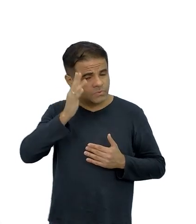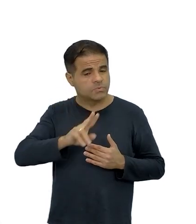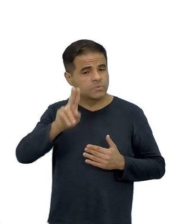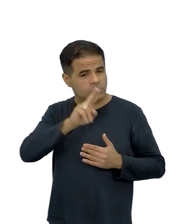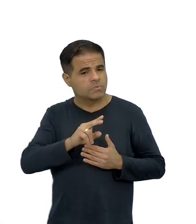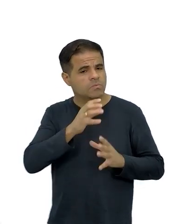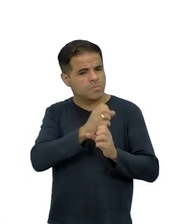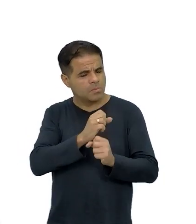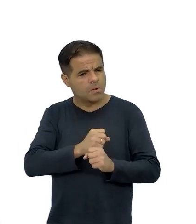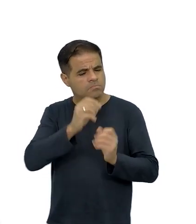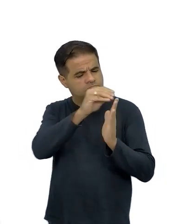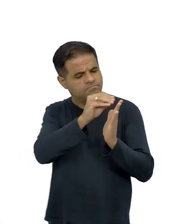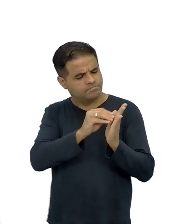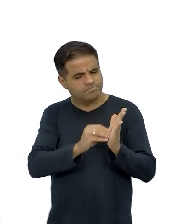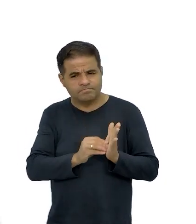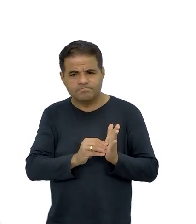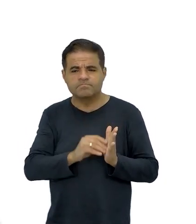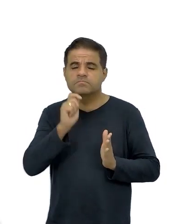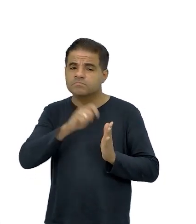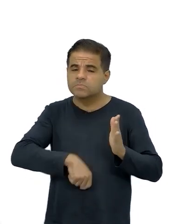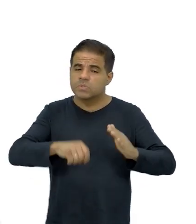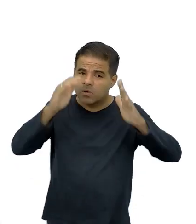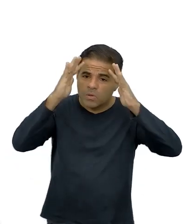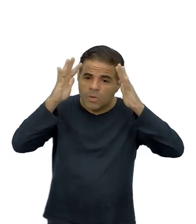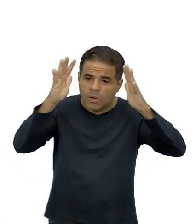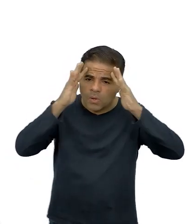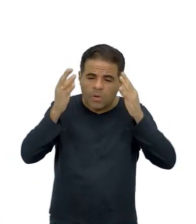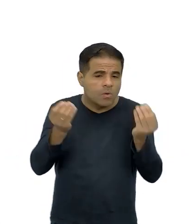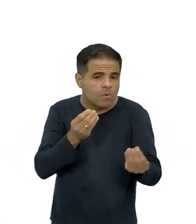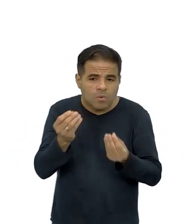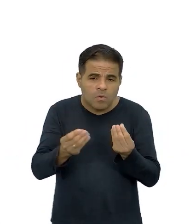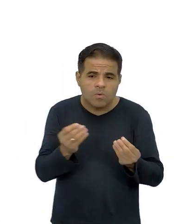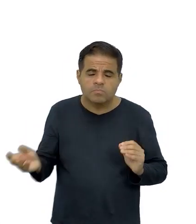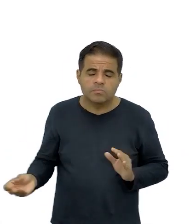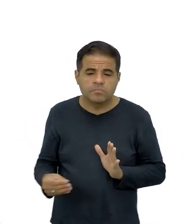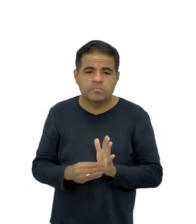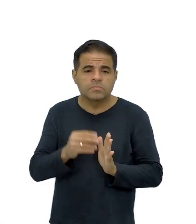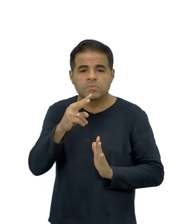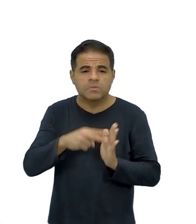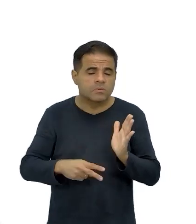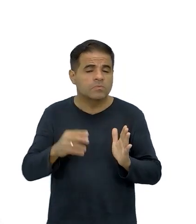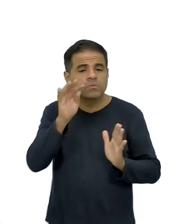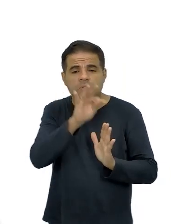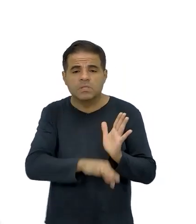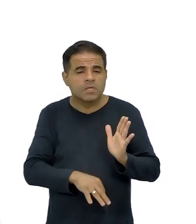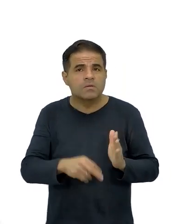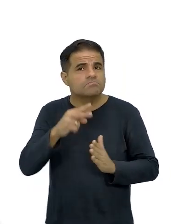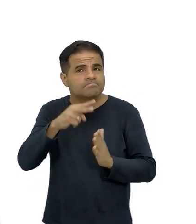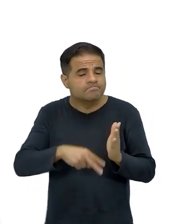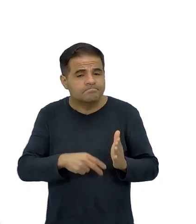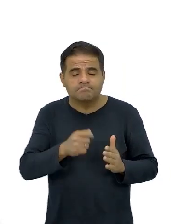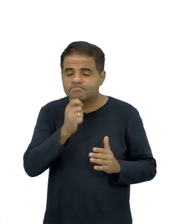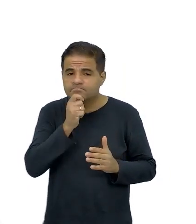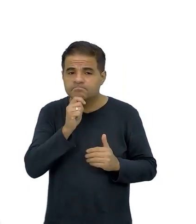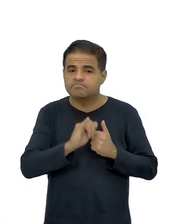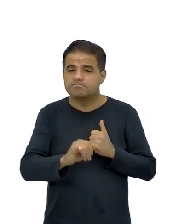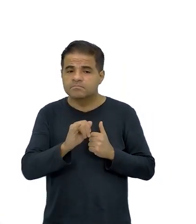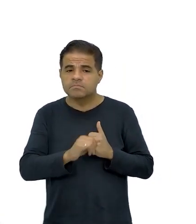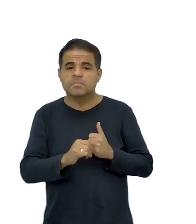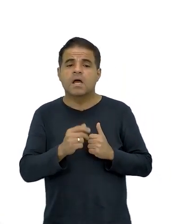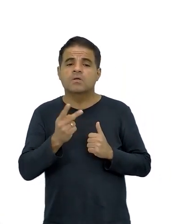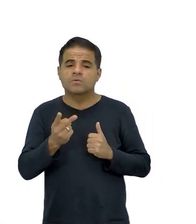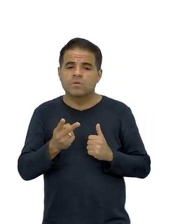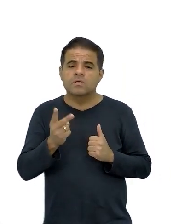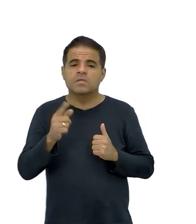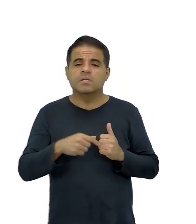da pontuação. Refletir sobre como seria ler um texto, uma lenda sem pontuação. Na